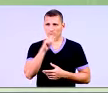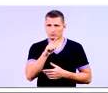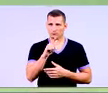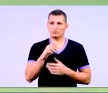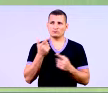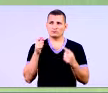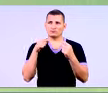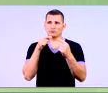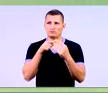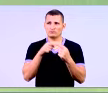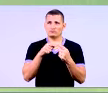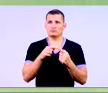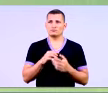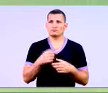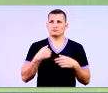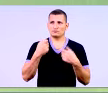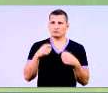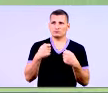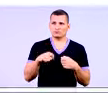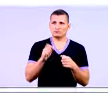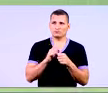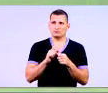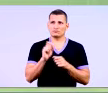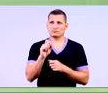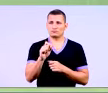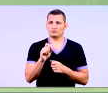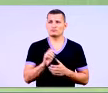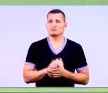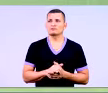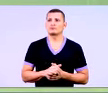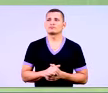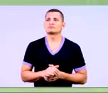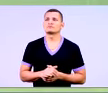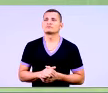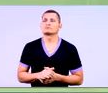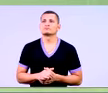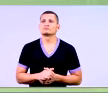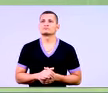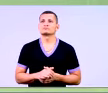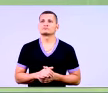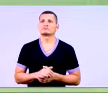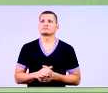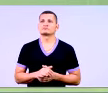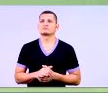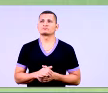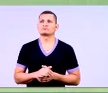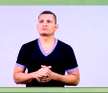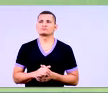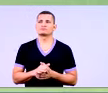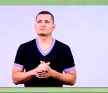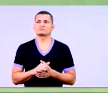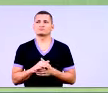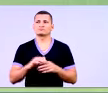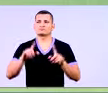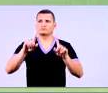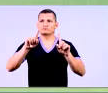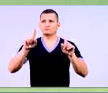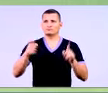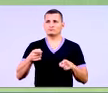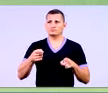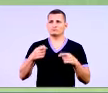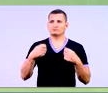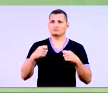objetivo eu preciso fazer o que chamou o toque na tela anterior incluir um